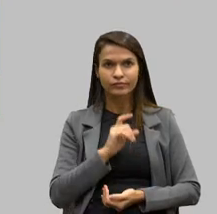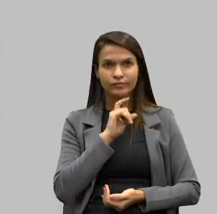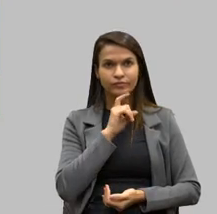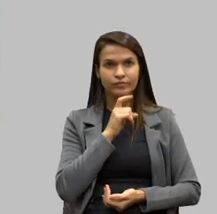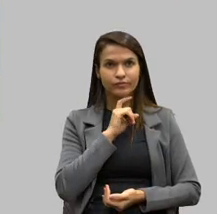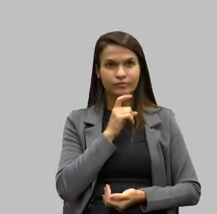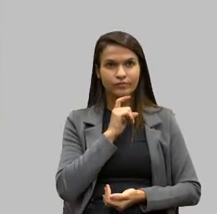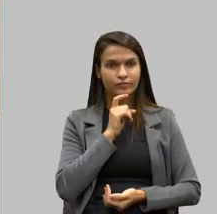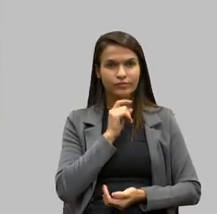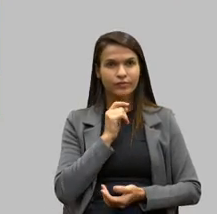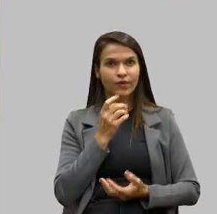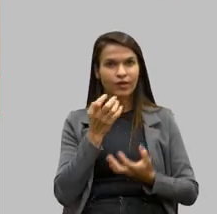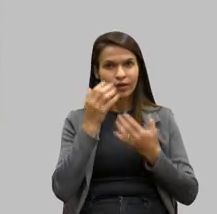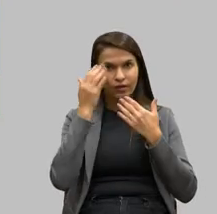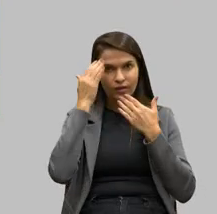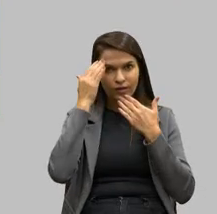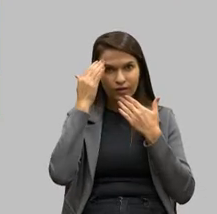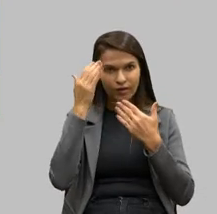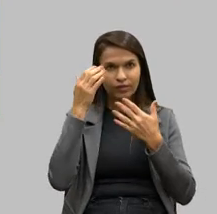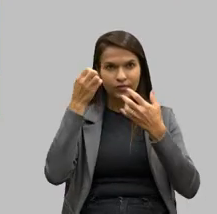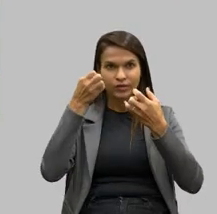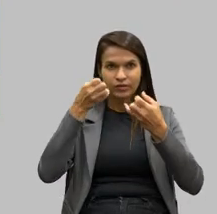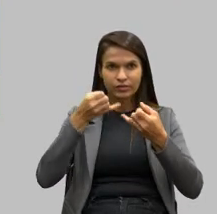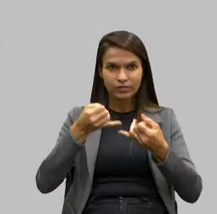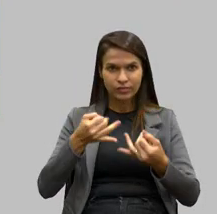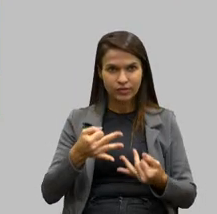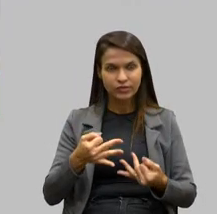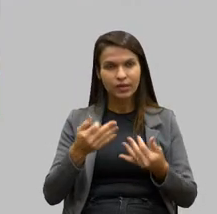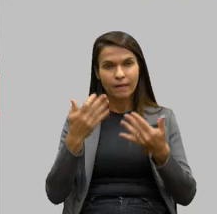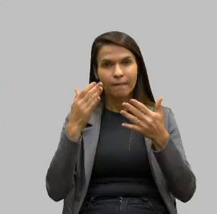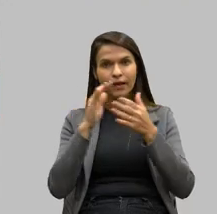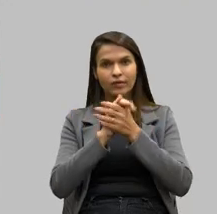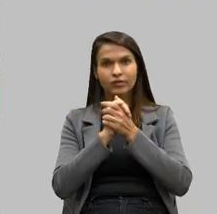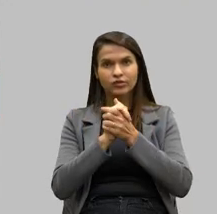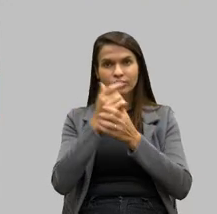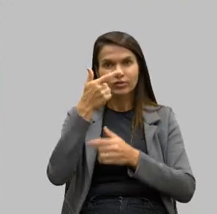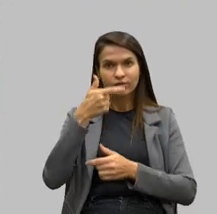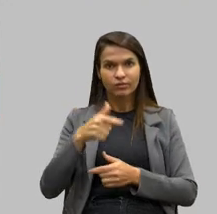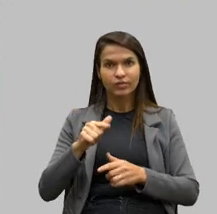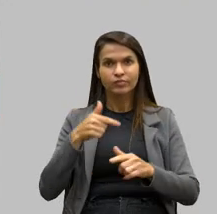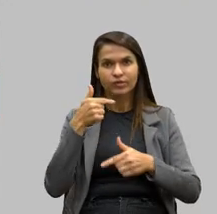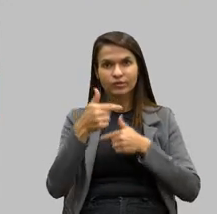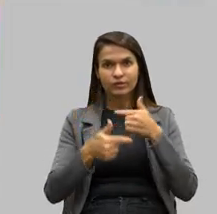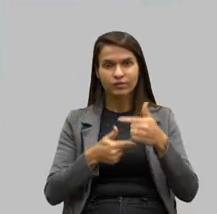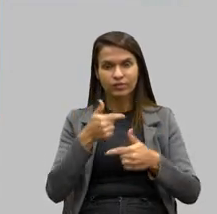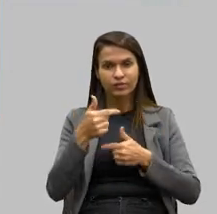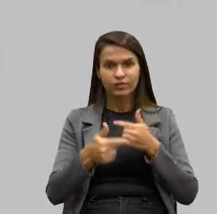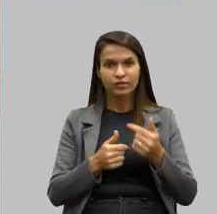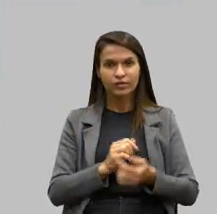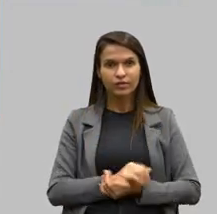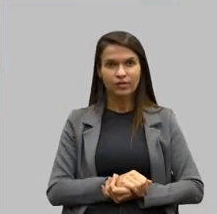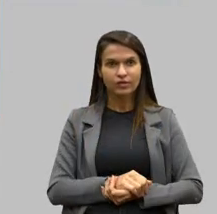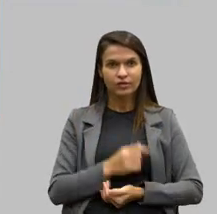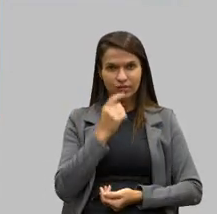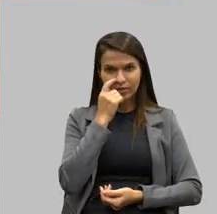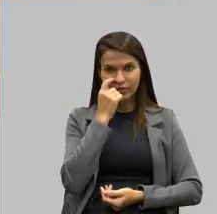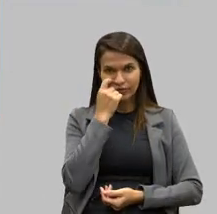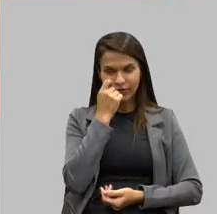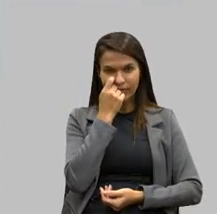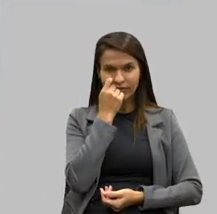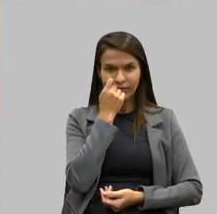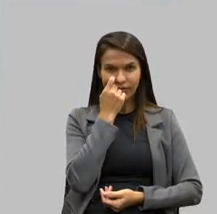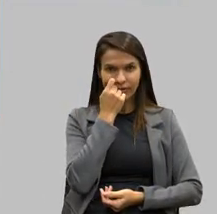agradecer pelas explicações e parabenizar mais uma vez pelo trabalho. Obrigado, deputada. Obrigada, deputada.